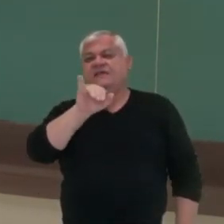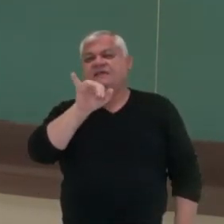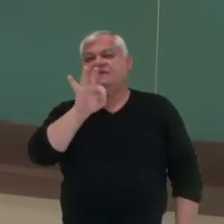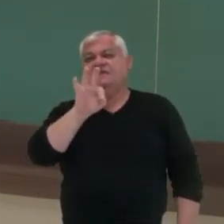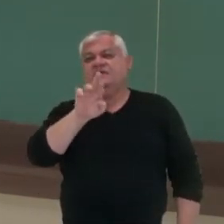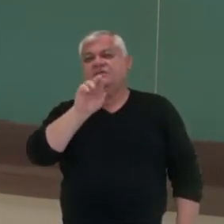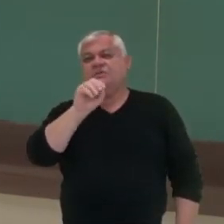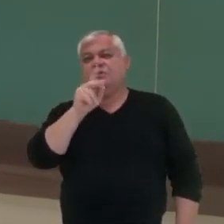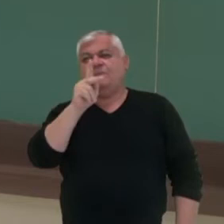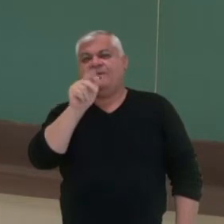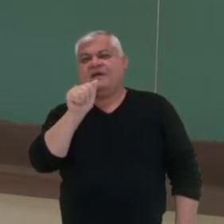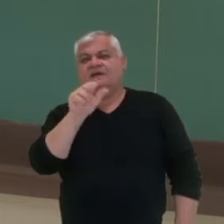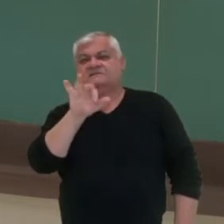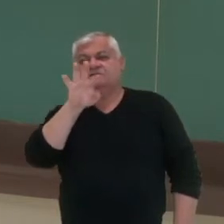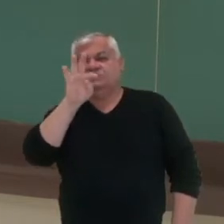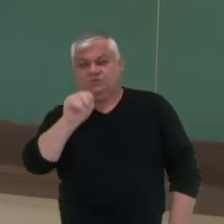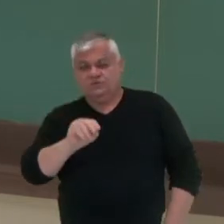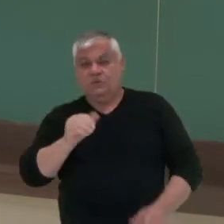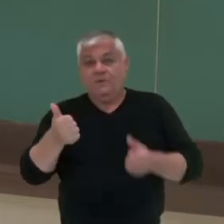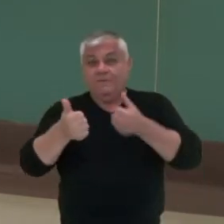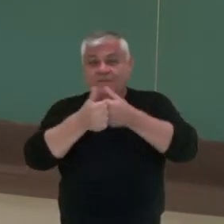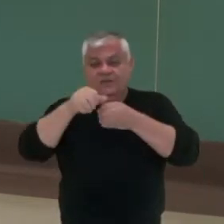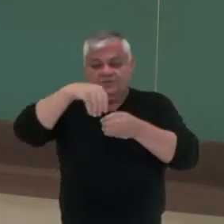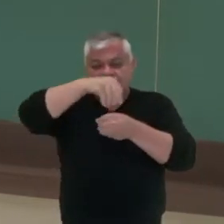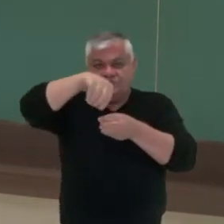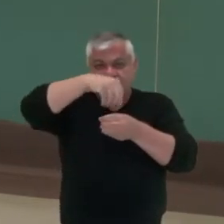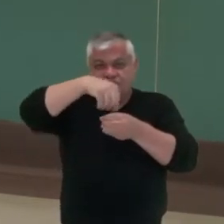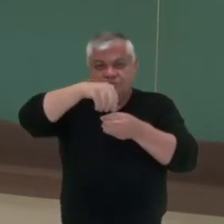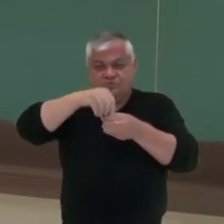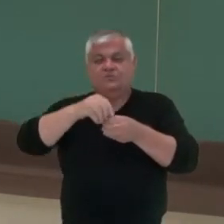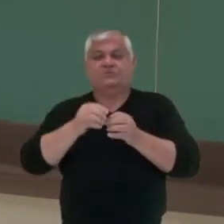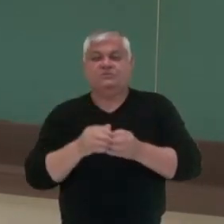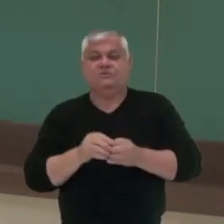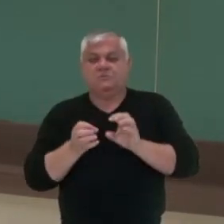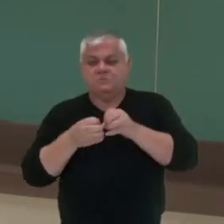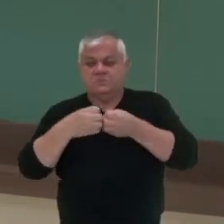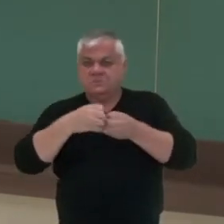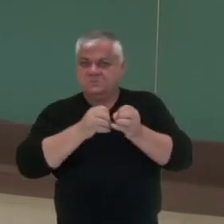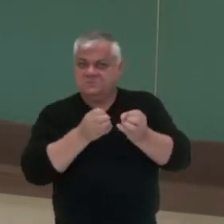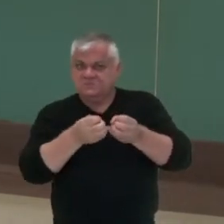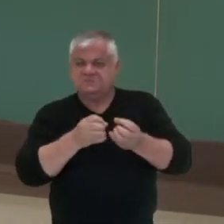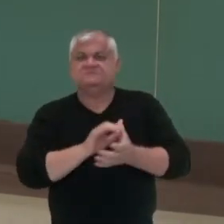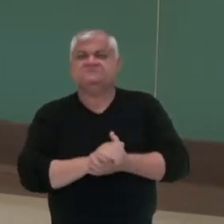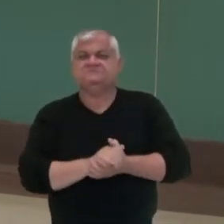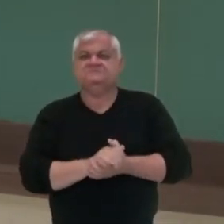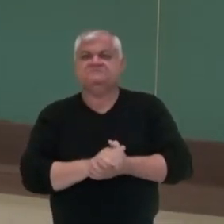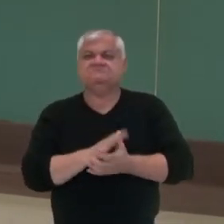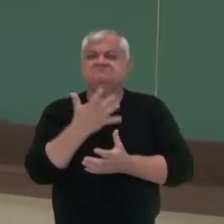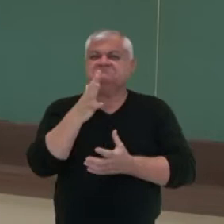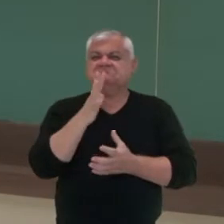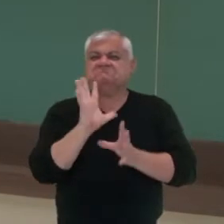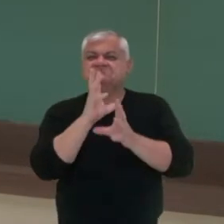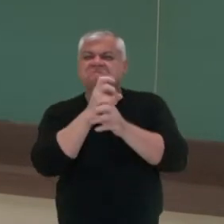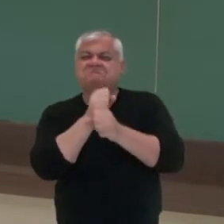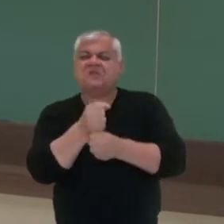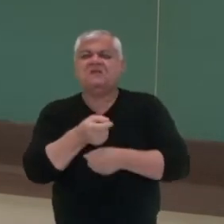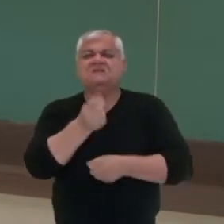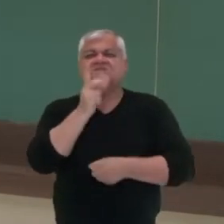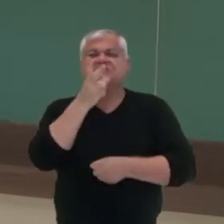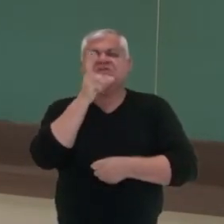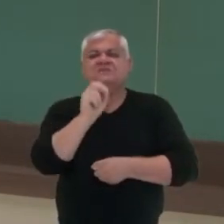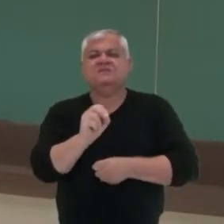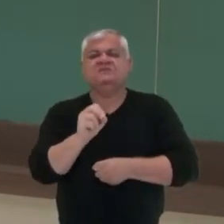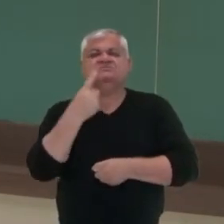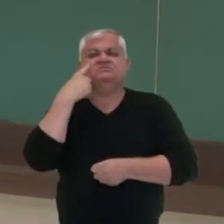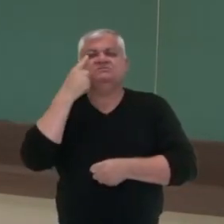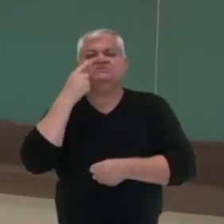E aí, quando ela perde o núcleo, ela se transforma no eritrócito ou hemácia. Cerca de 120 dias depois, ela é destruída e